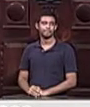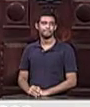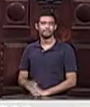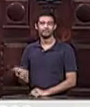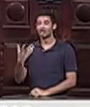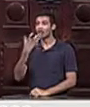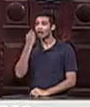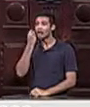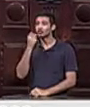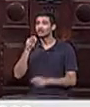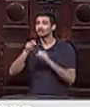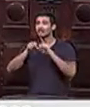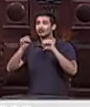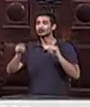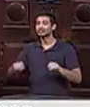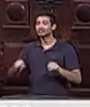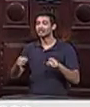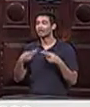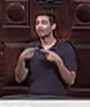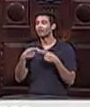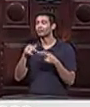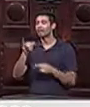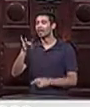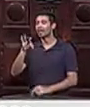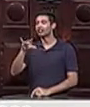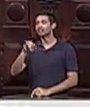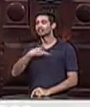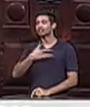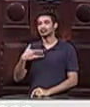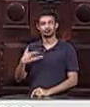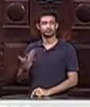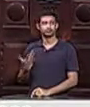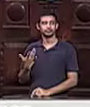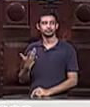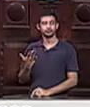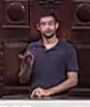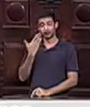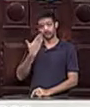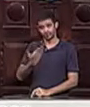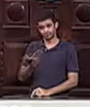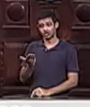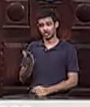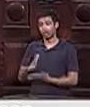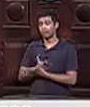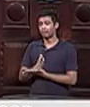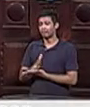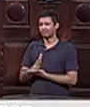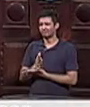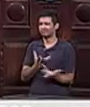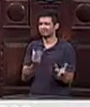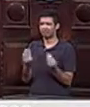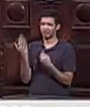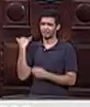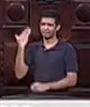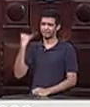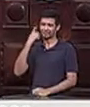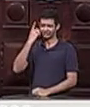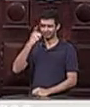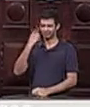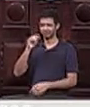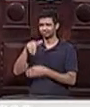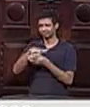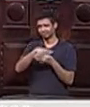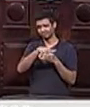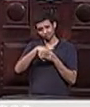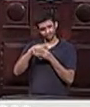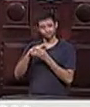adotasse o esquema de OAS na saúde, contra o meu voto e o voto de vários deputados na época. Naquela época, nós